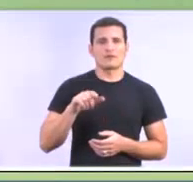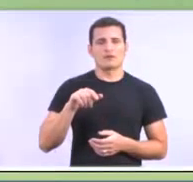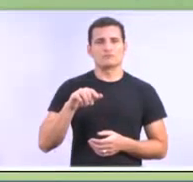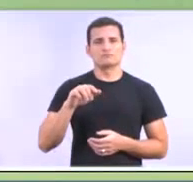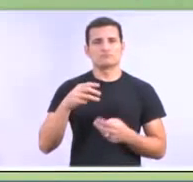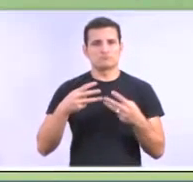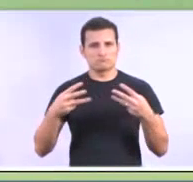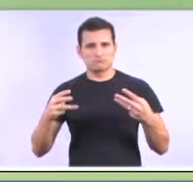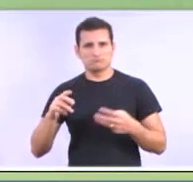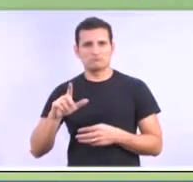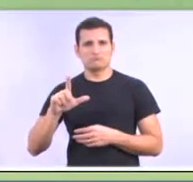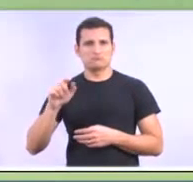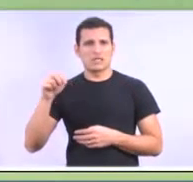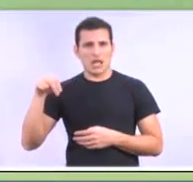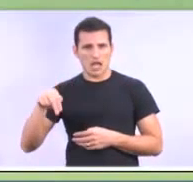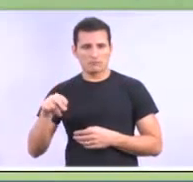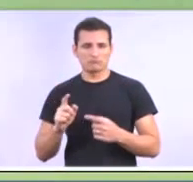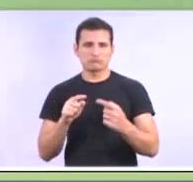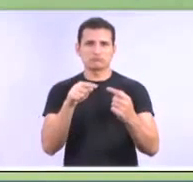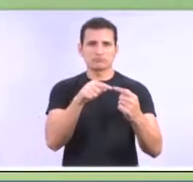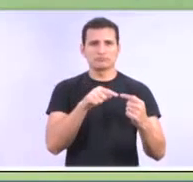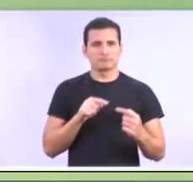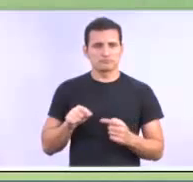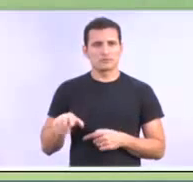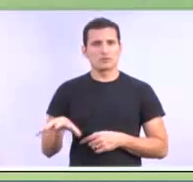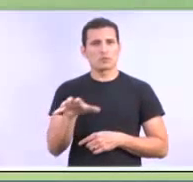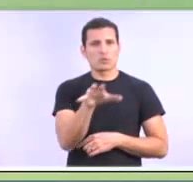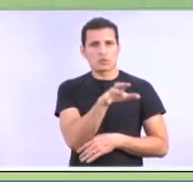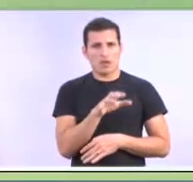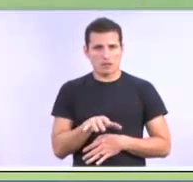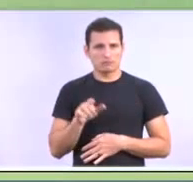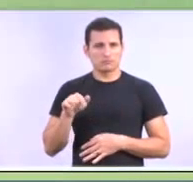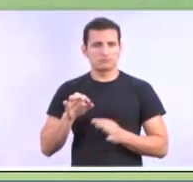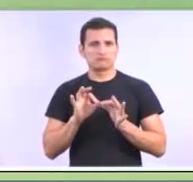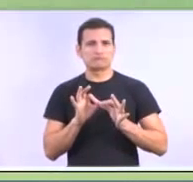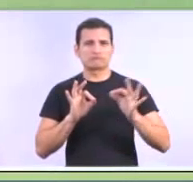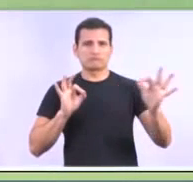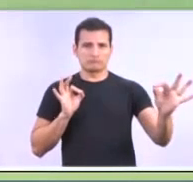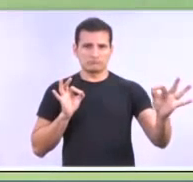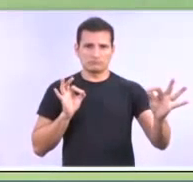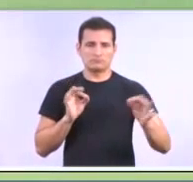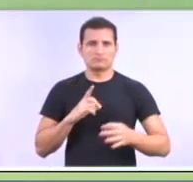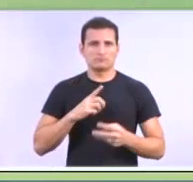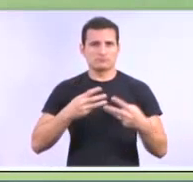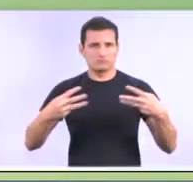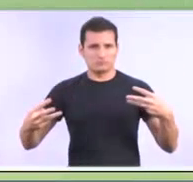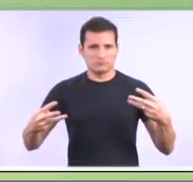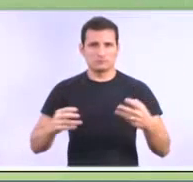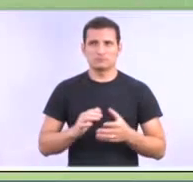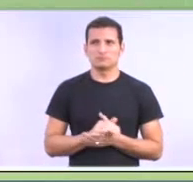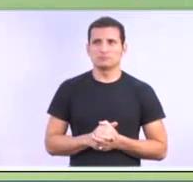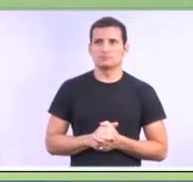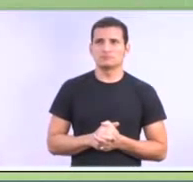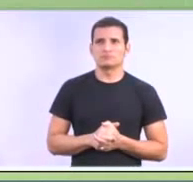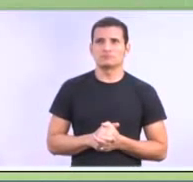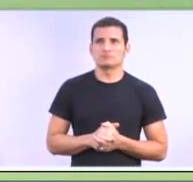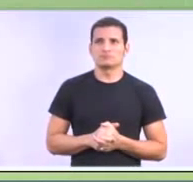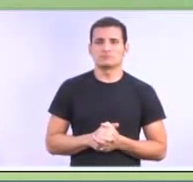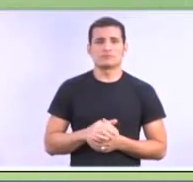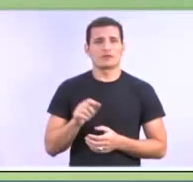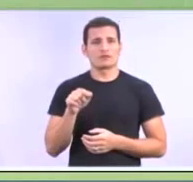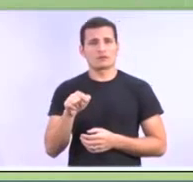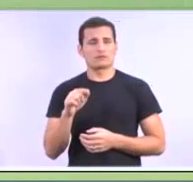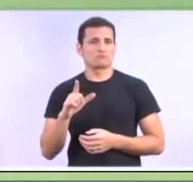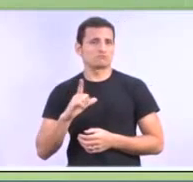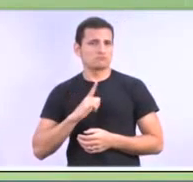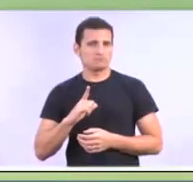locais separados geograficamente, e eles são chamados de redes de longa distância, ou WANs. A organização mantém todas as